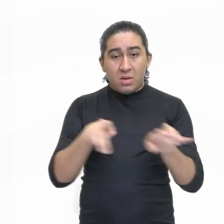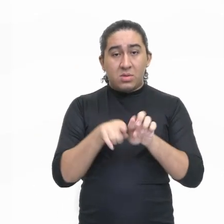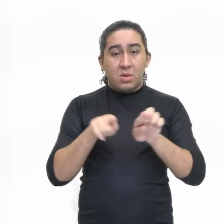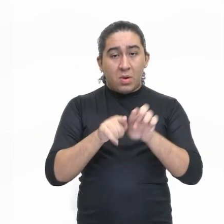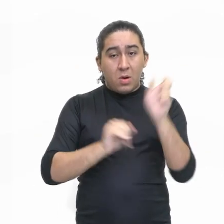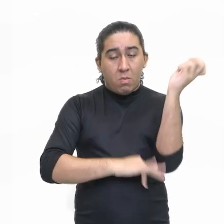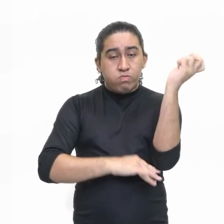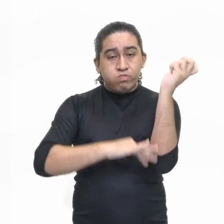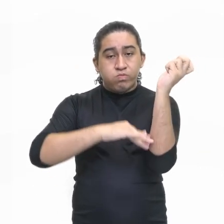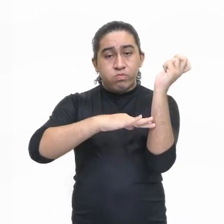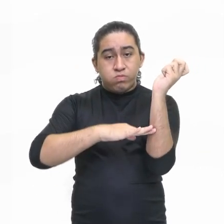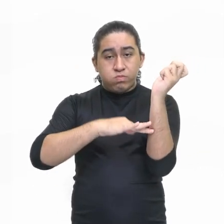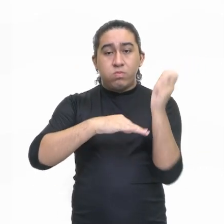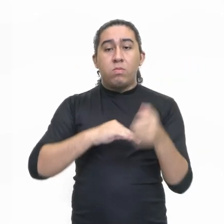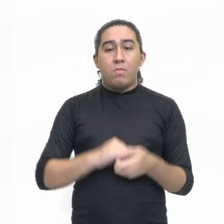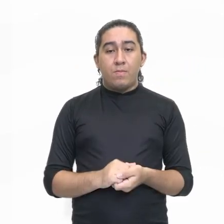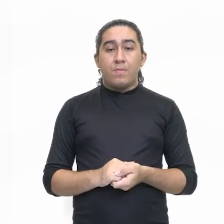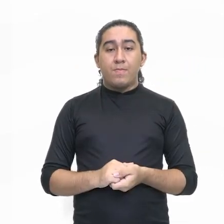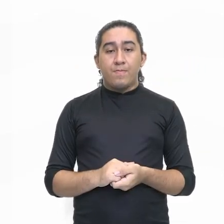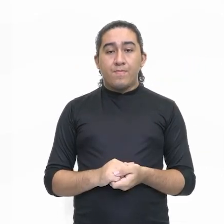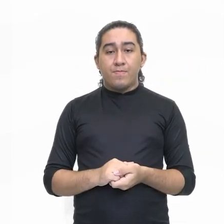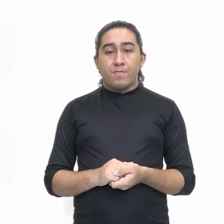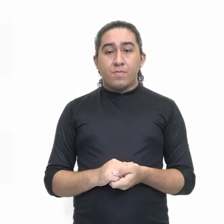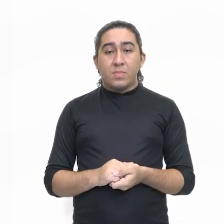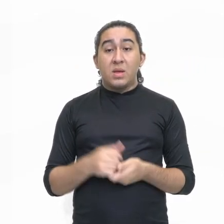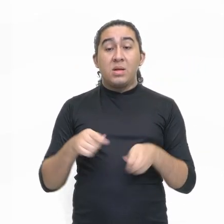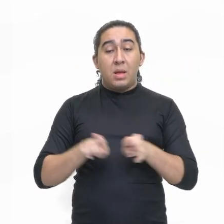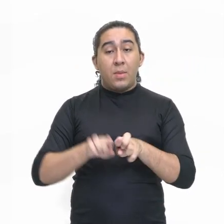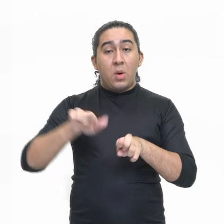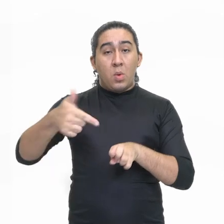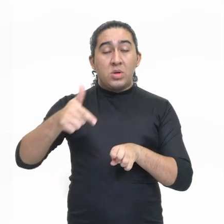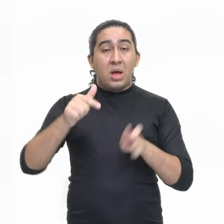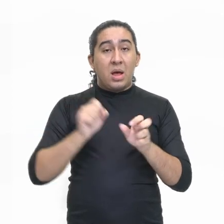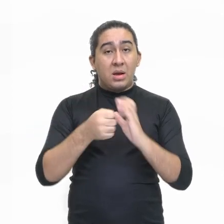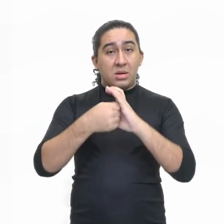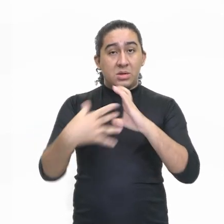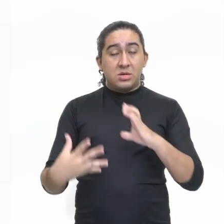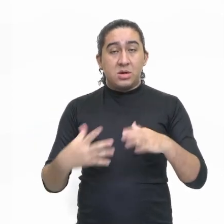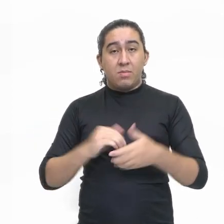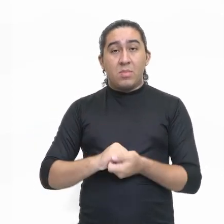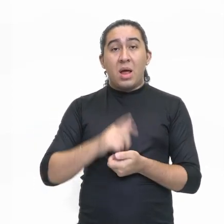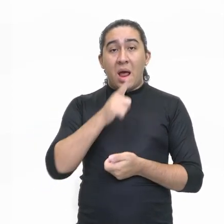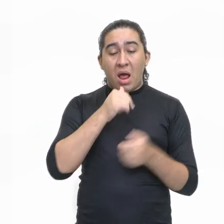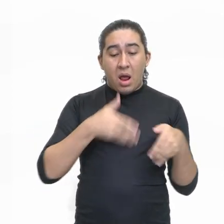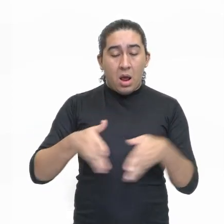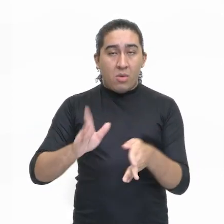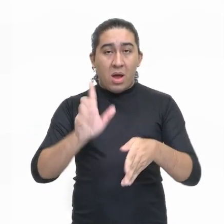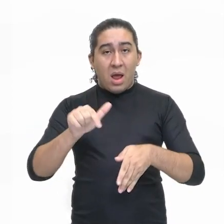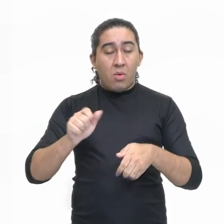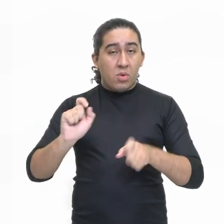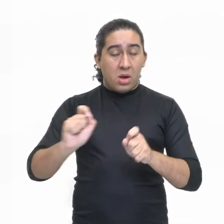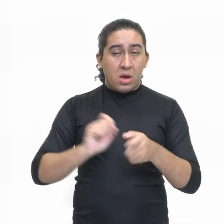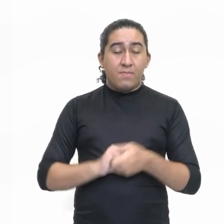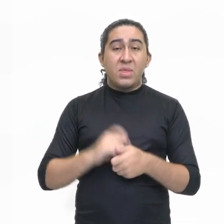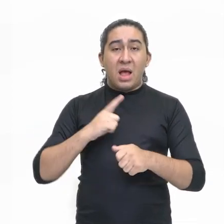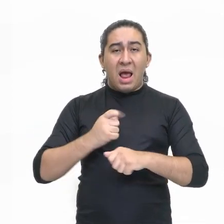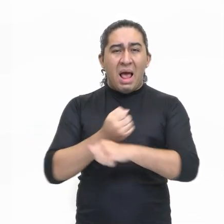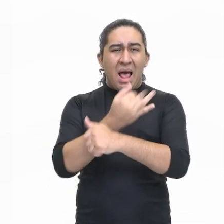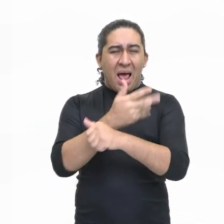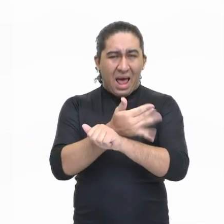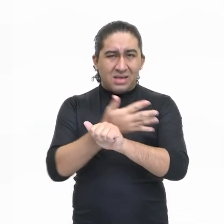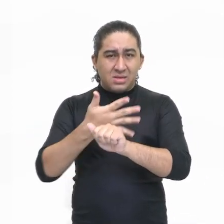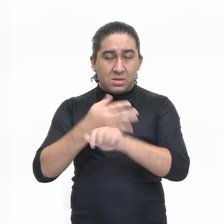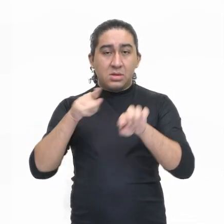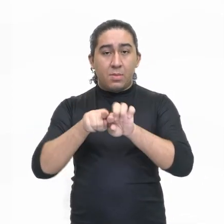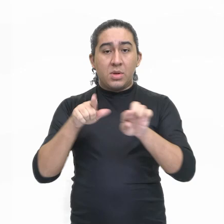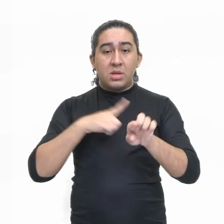amplitude. Olha só que coisa interessante. Outra característica é que as águas desses rios são ácidas e possuem grande